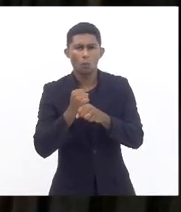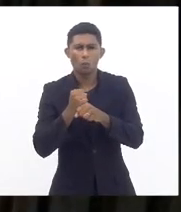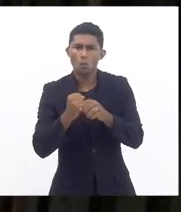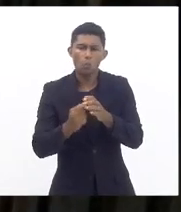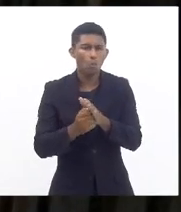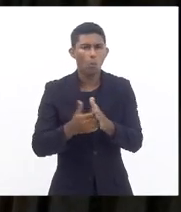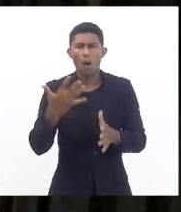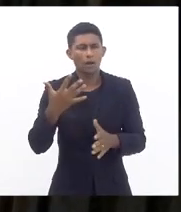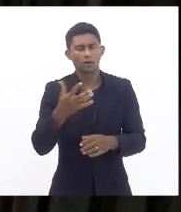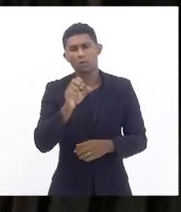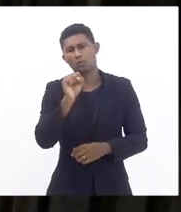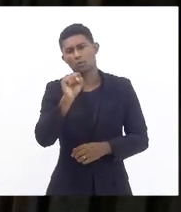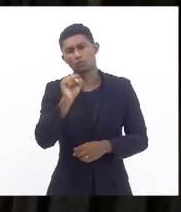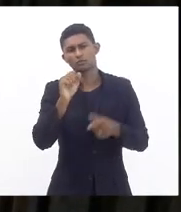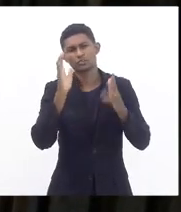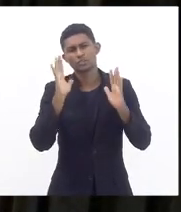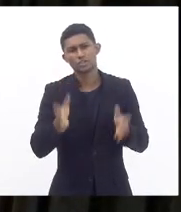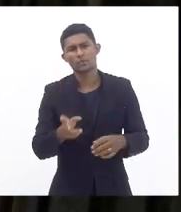fizesse a entrega